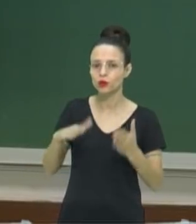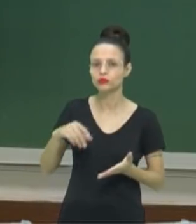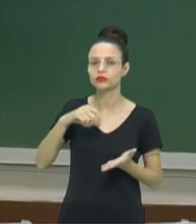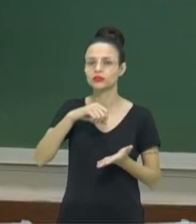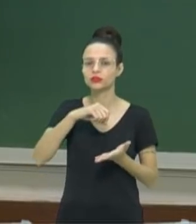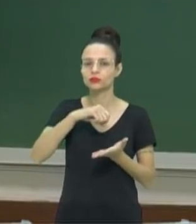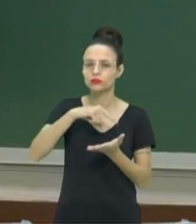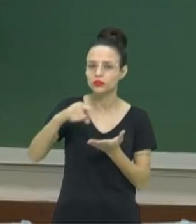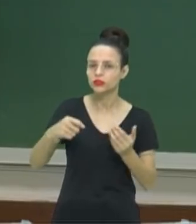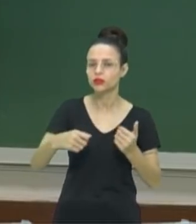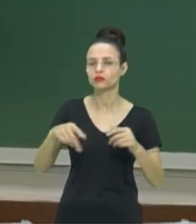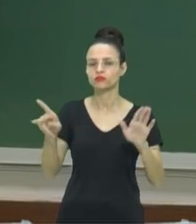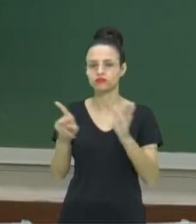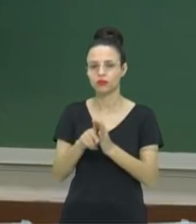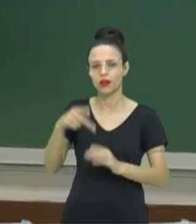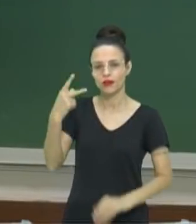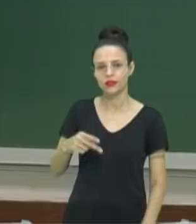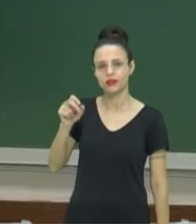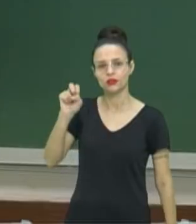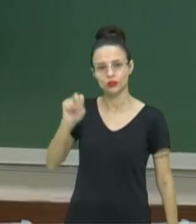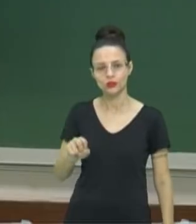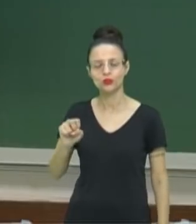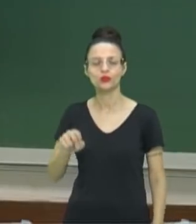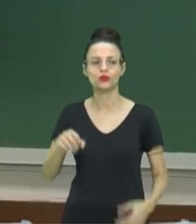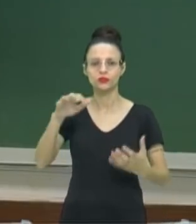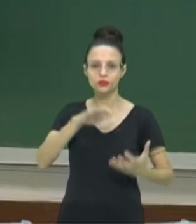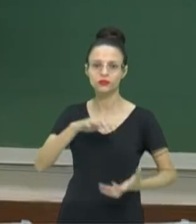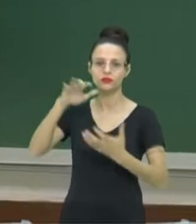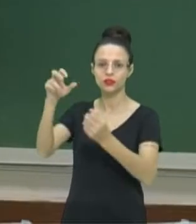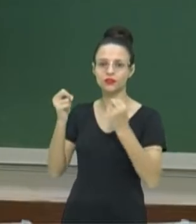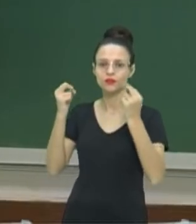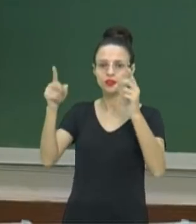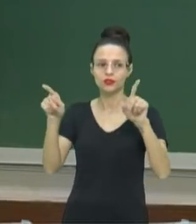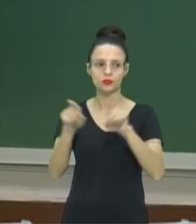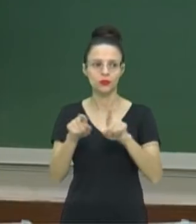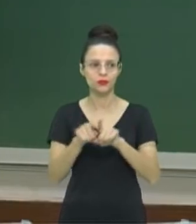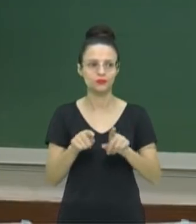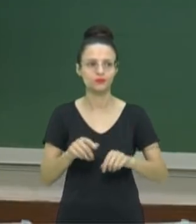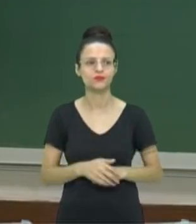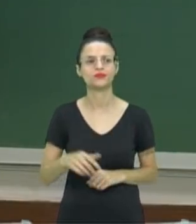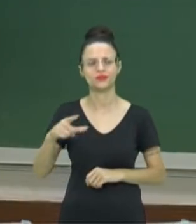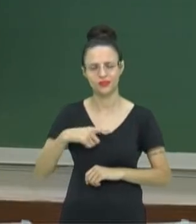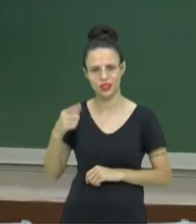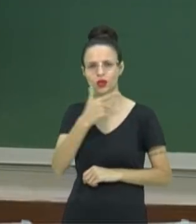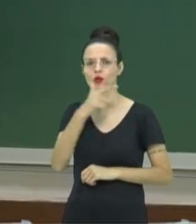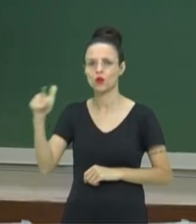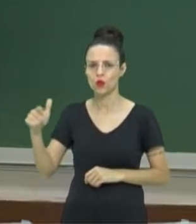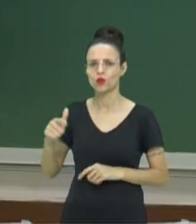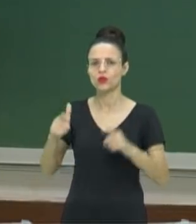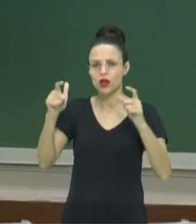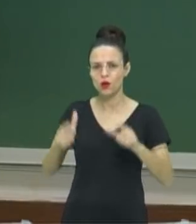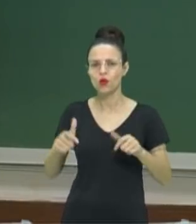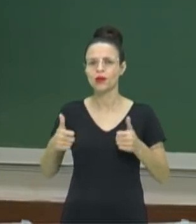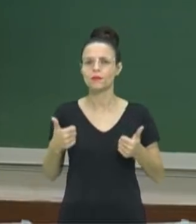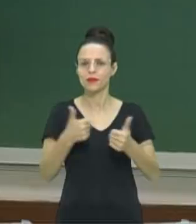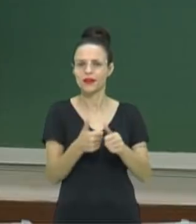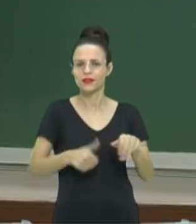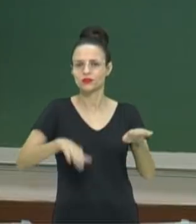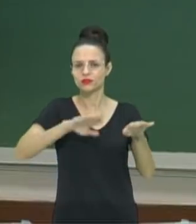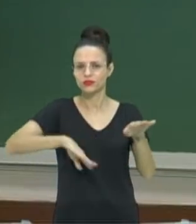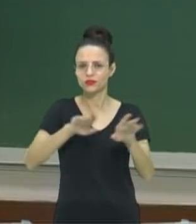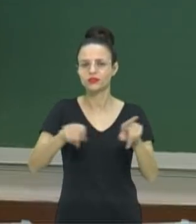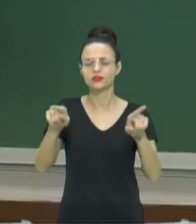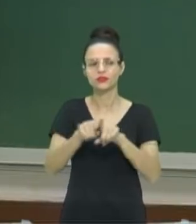da nossa região e de outras porções do Brasil para exportação ali também. Temos outros portos em Santa Catarina, como o de